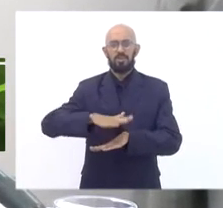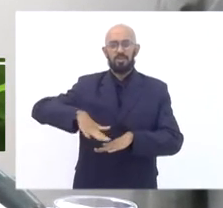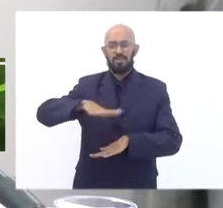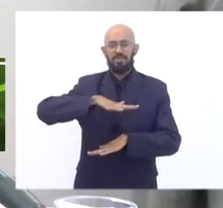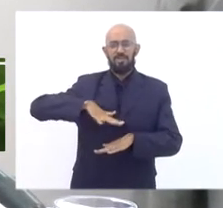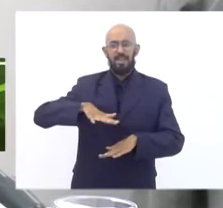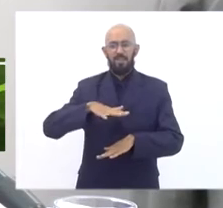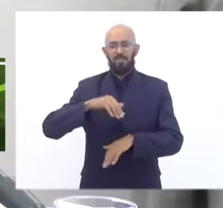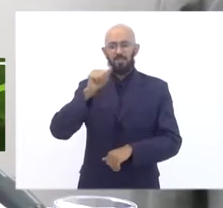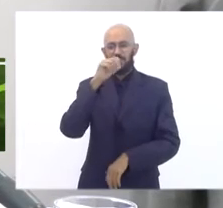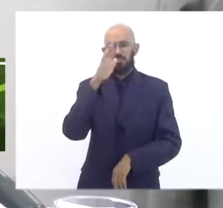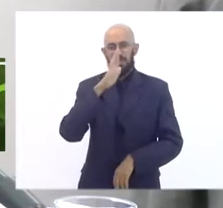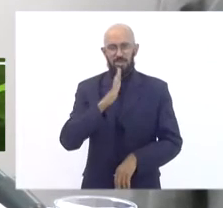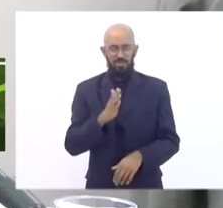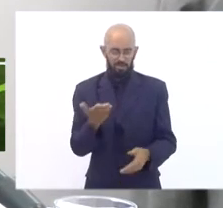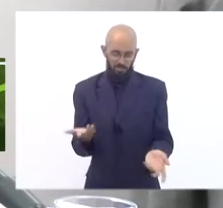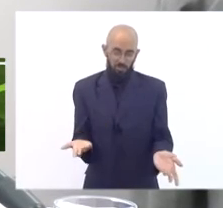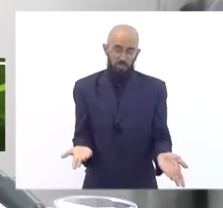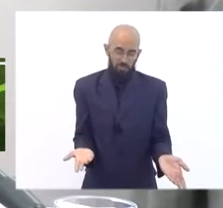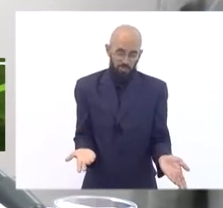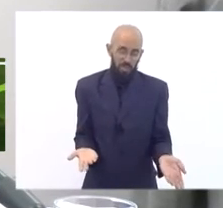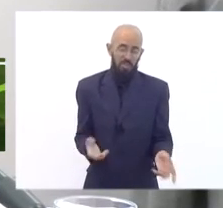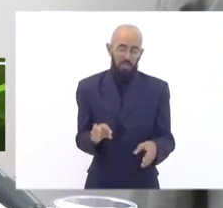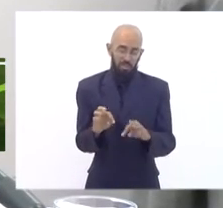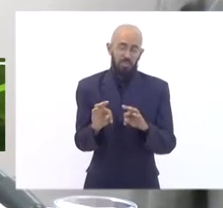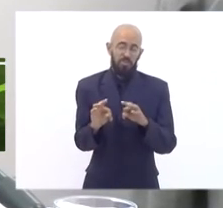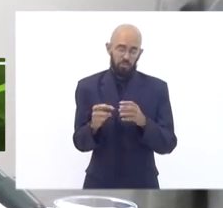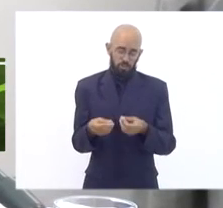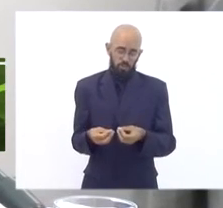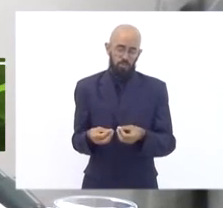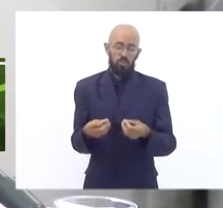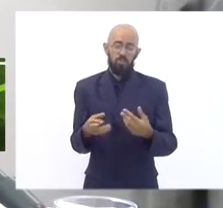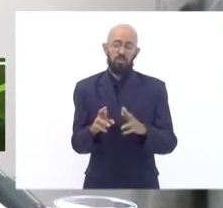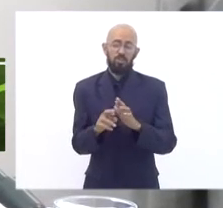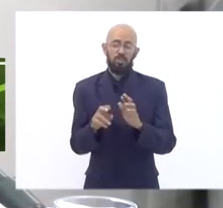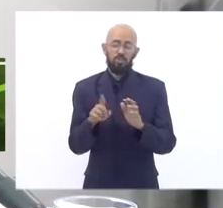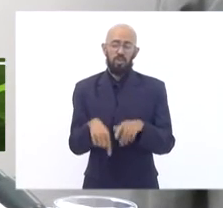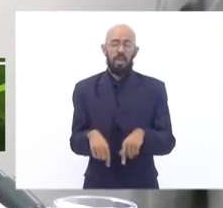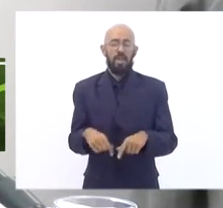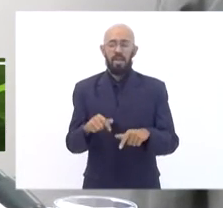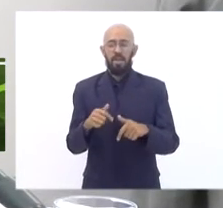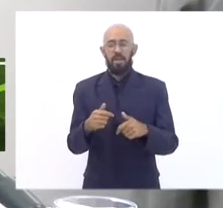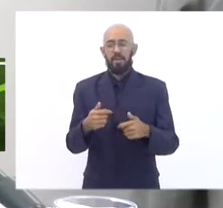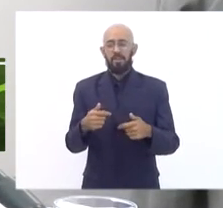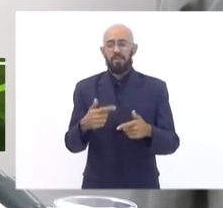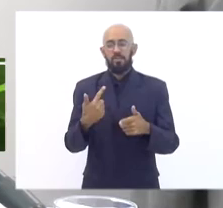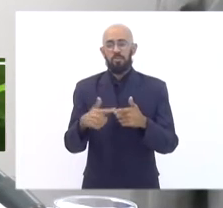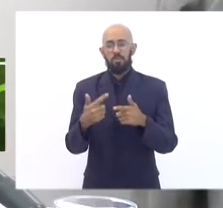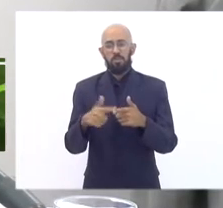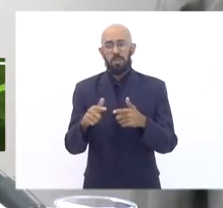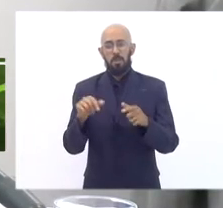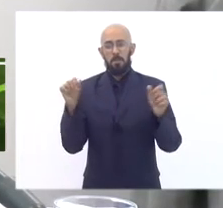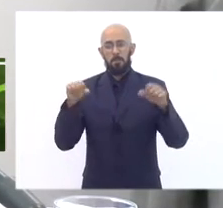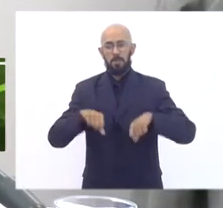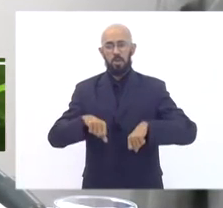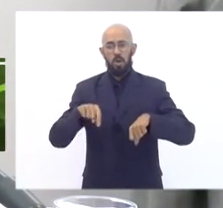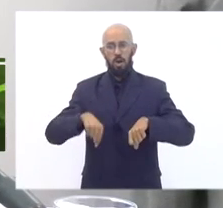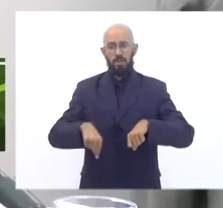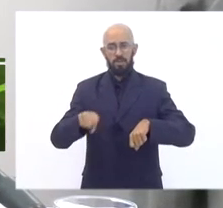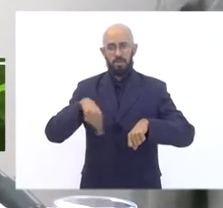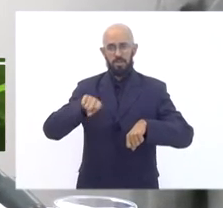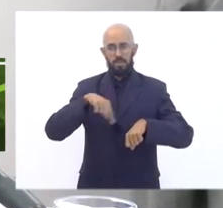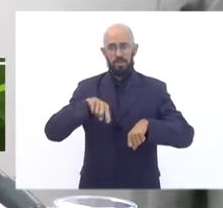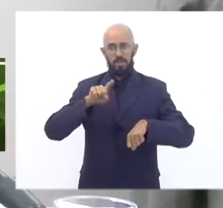e, consequentemente, com tudo que isso representa de demandas e pressões por serviços e tudo mais. E um dos gargalos da região metropolitana